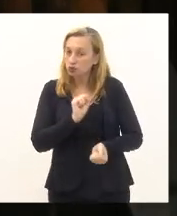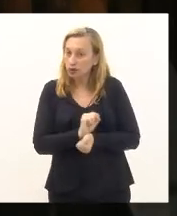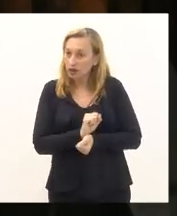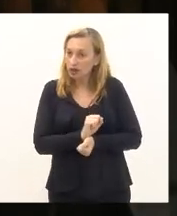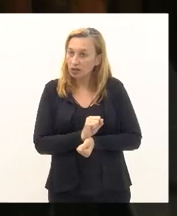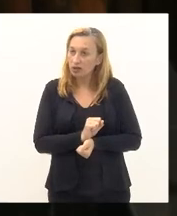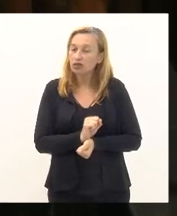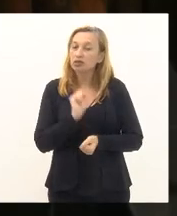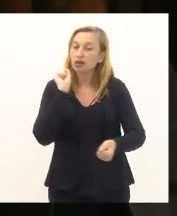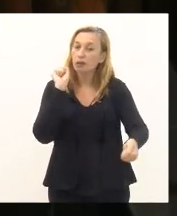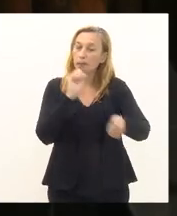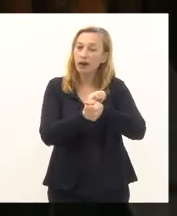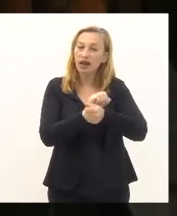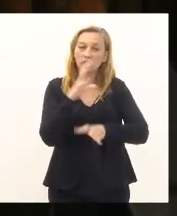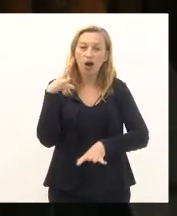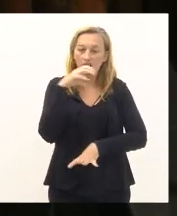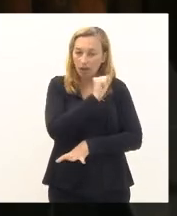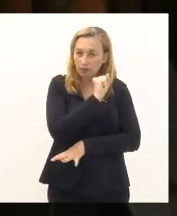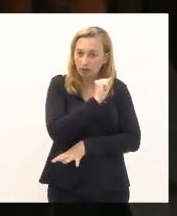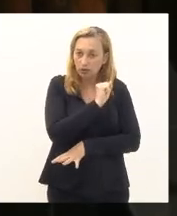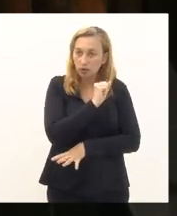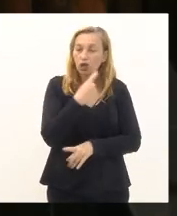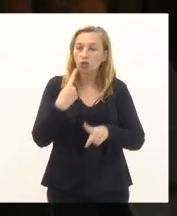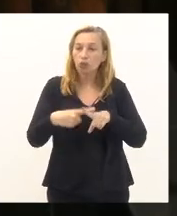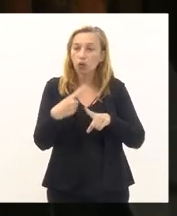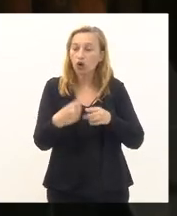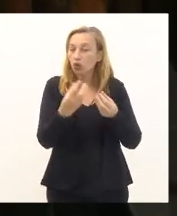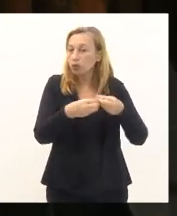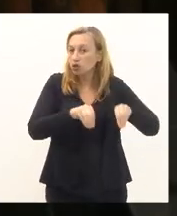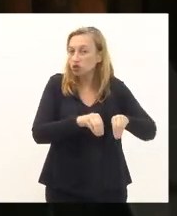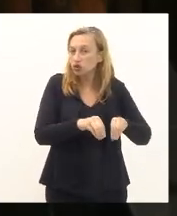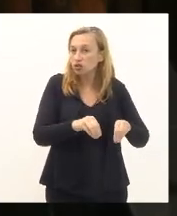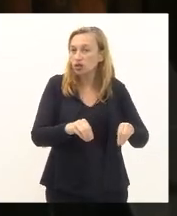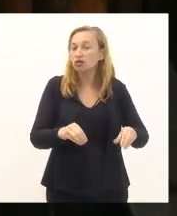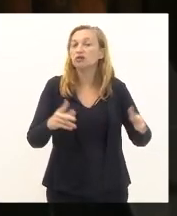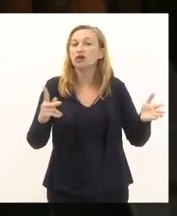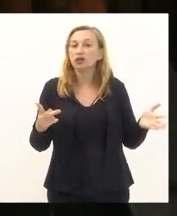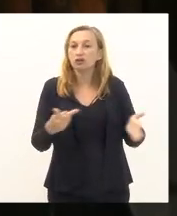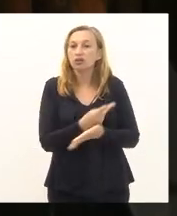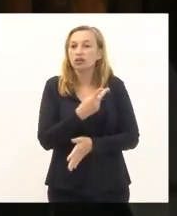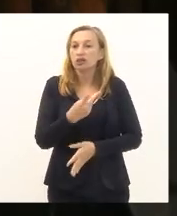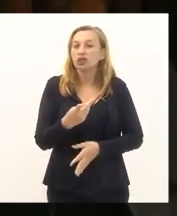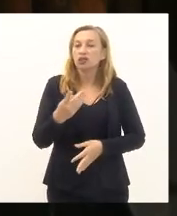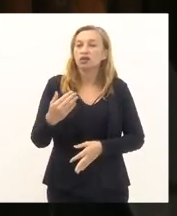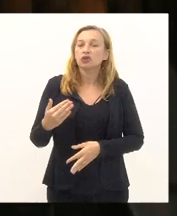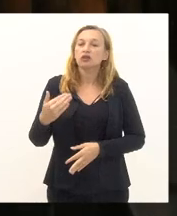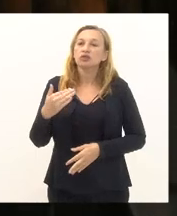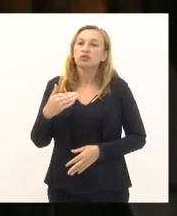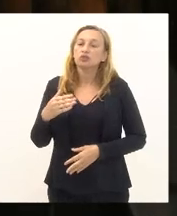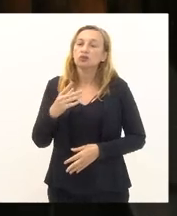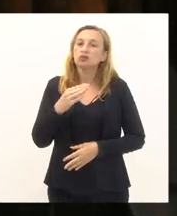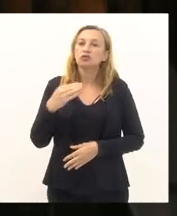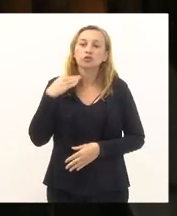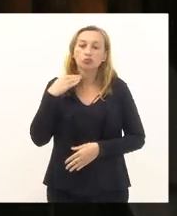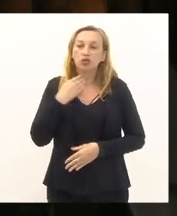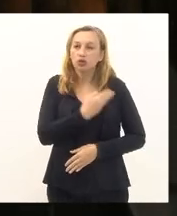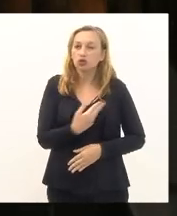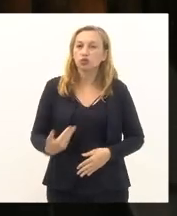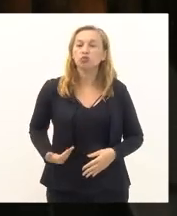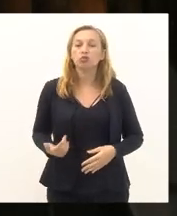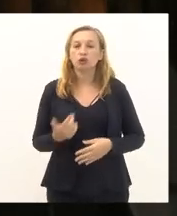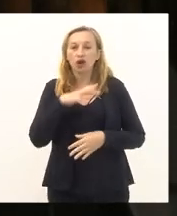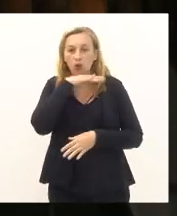seja interrompido imediatamente, porque o prejuízo que ele vai causar aos cofres públicos de maneira inexplicável é